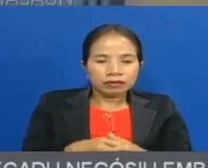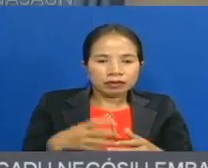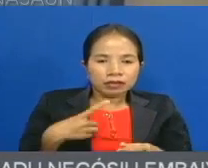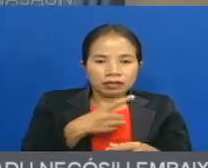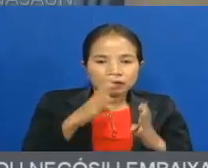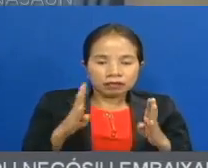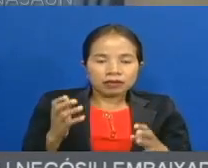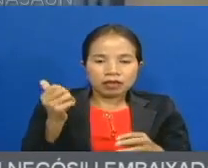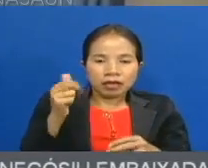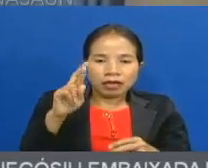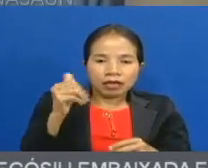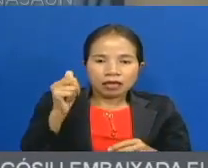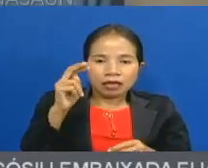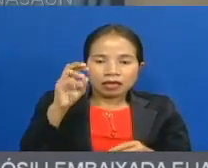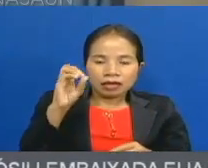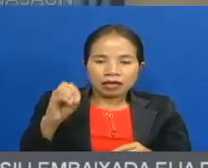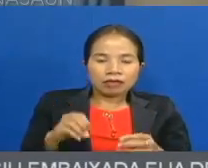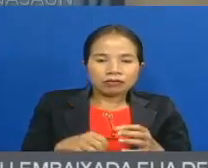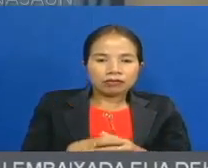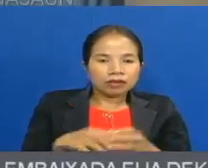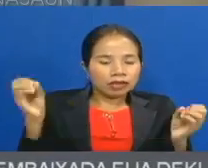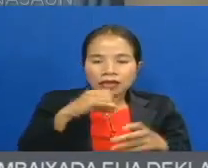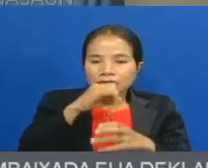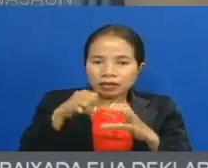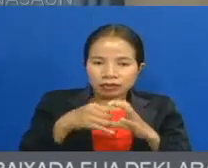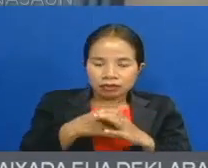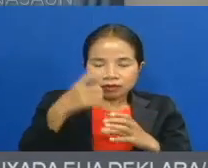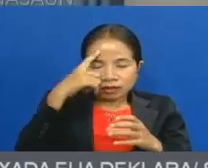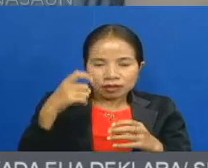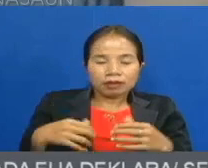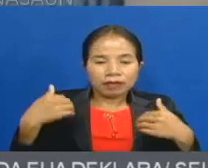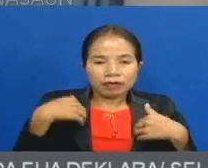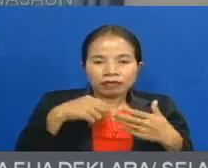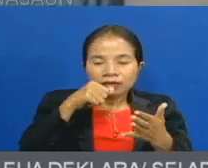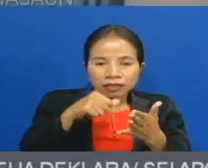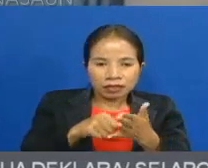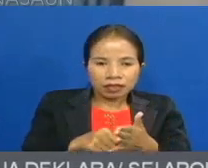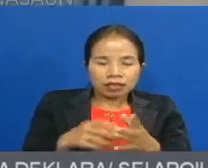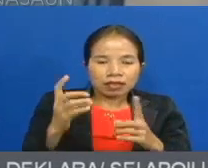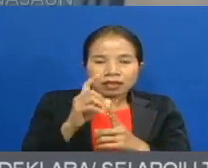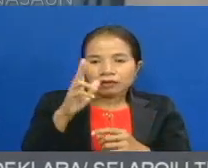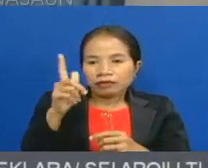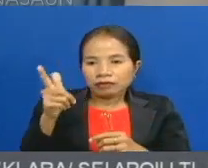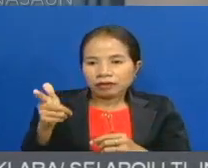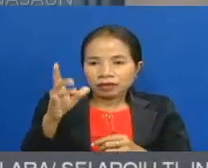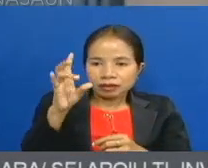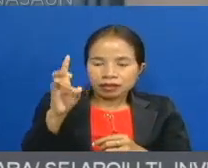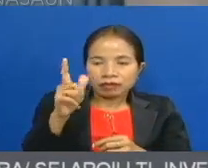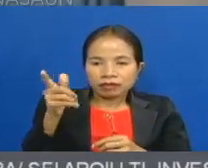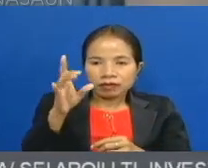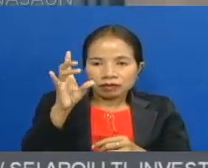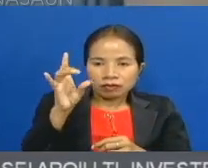é excluído esse processo. Né. Também há uma justificação de 27 e 28,